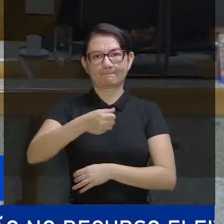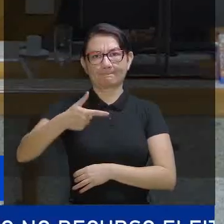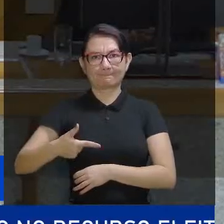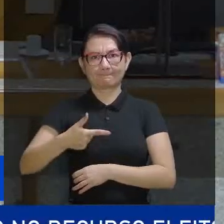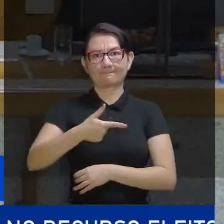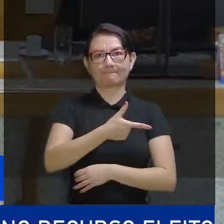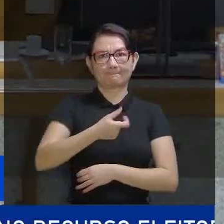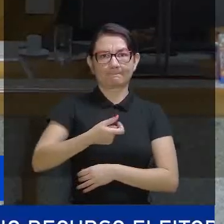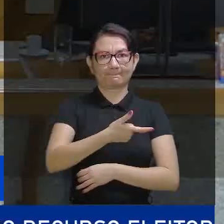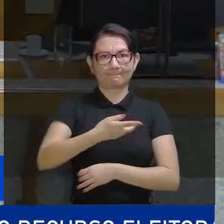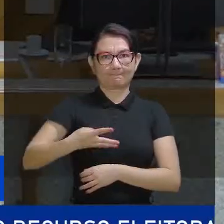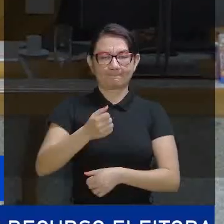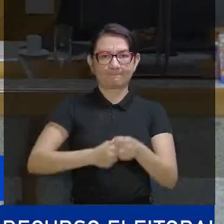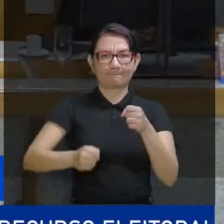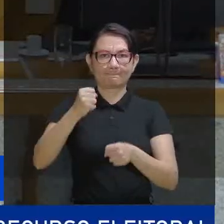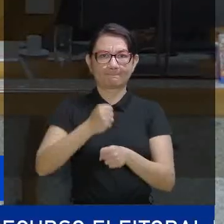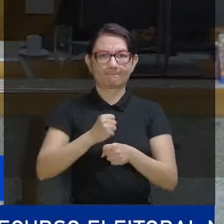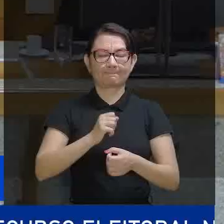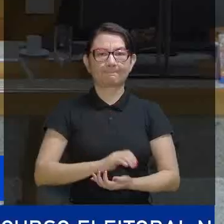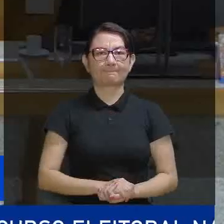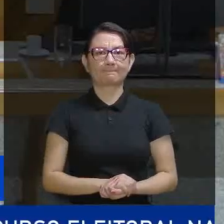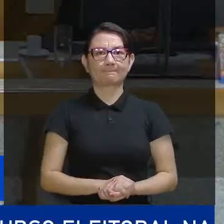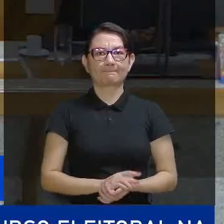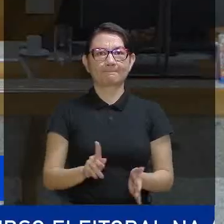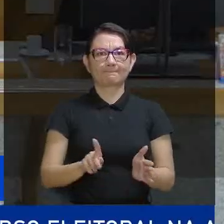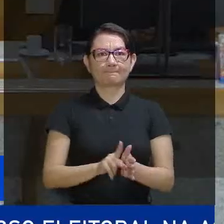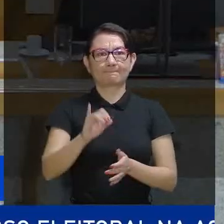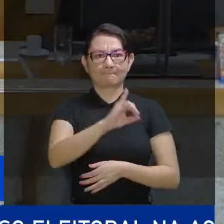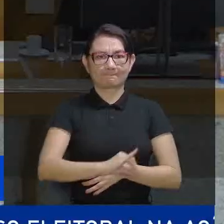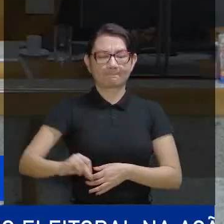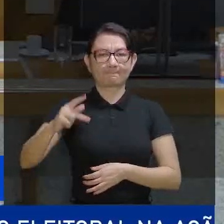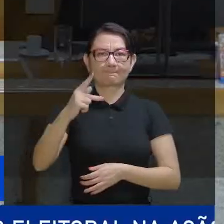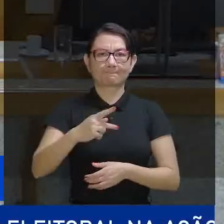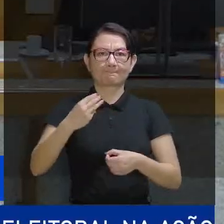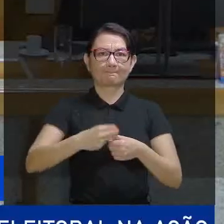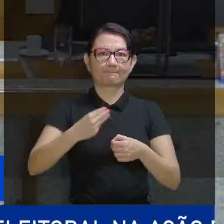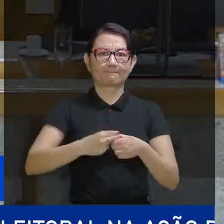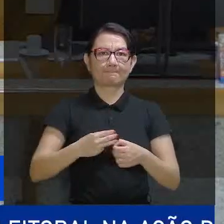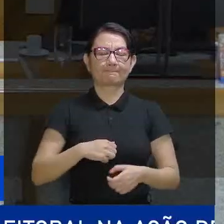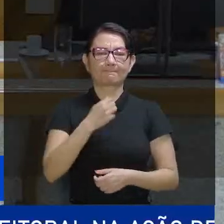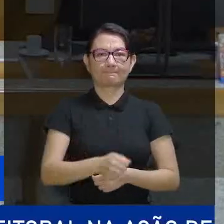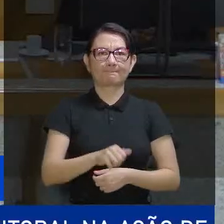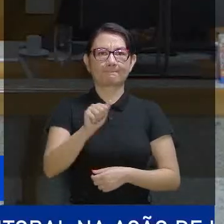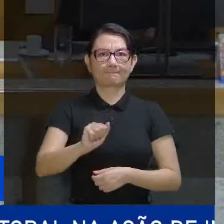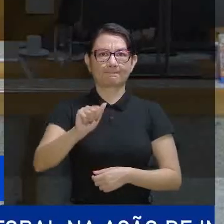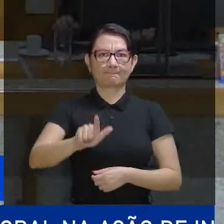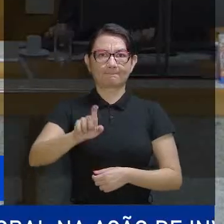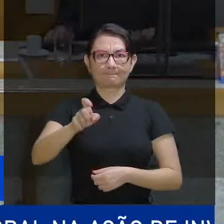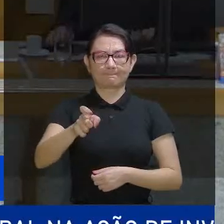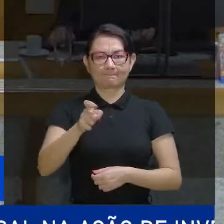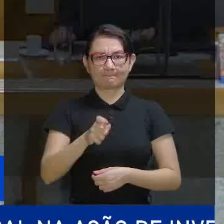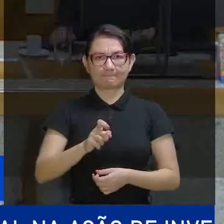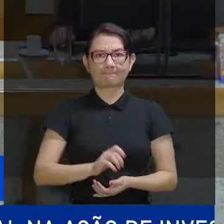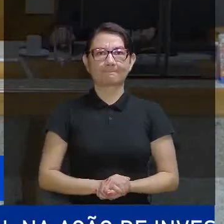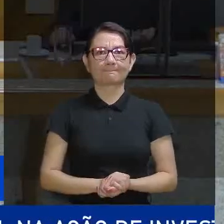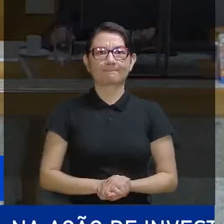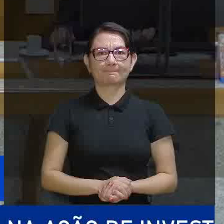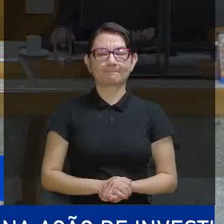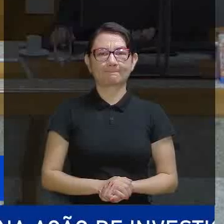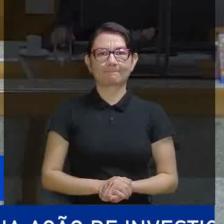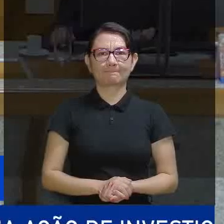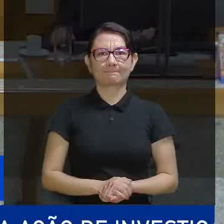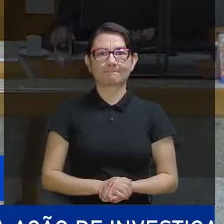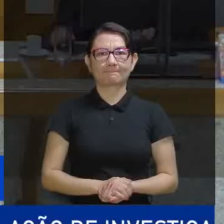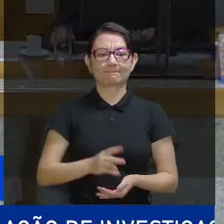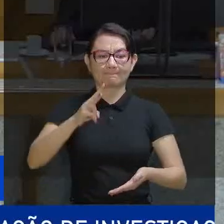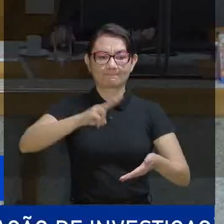0600382, de 2024, origem Oiapoque, o relator é o juiz Alex Lamy, está com